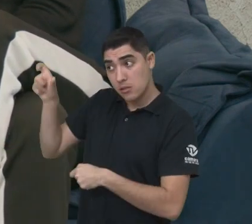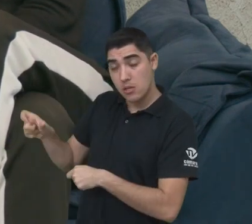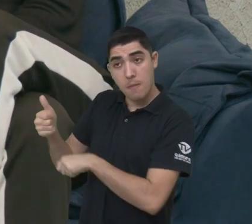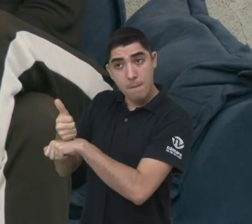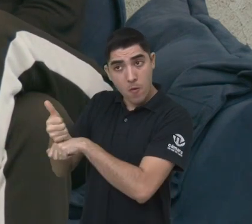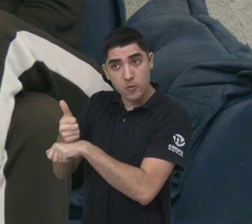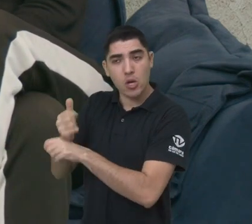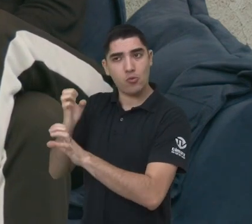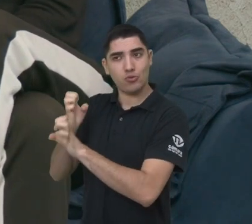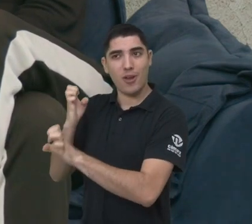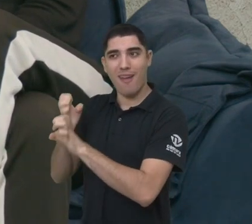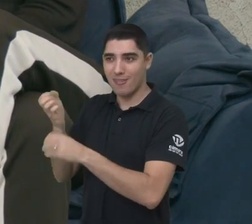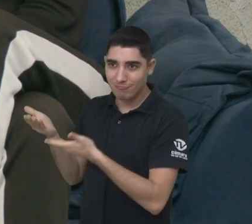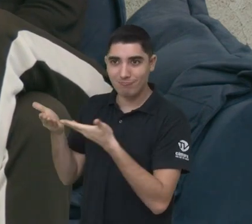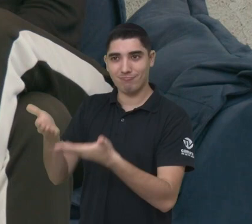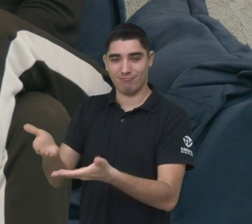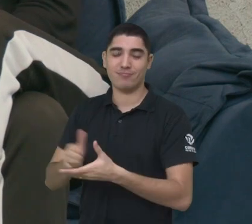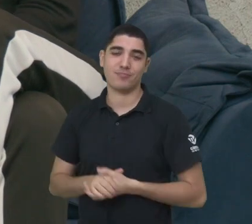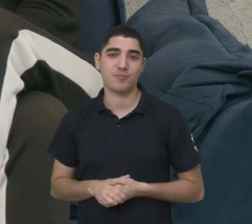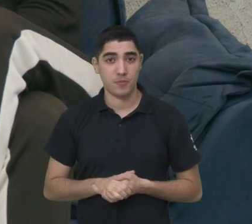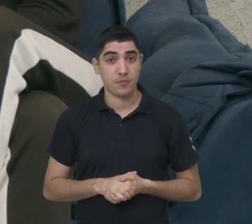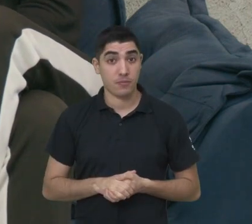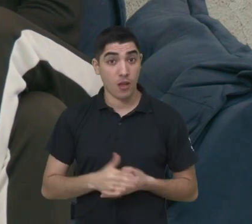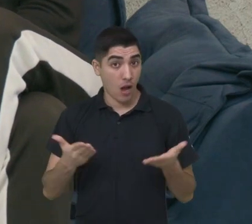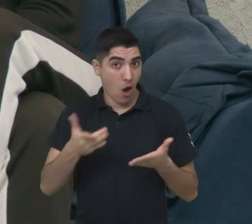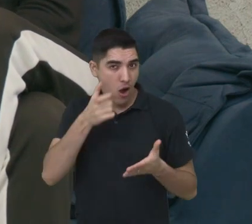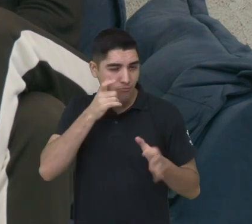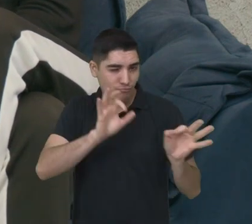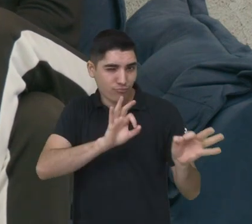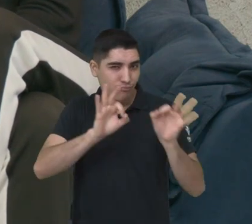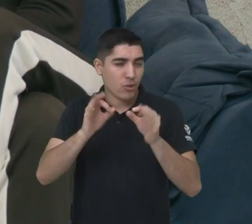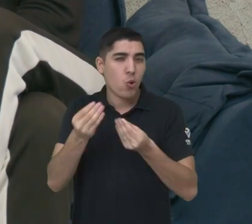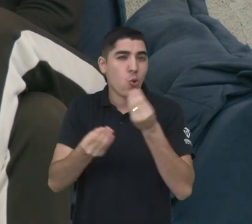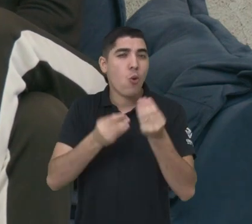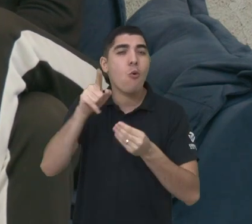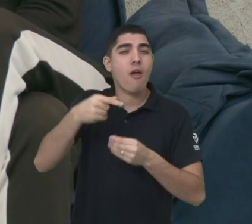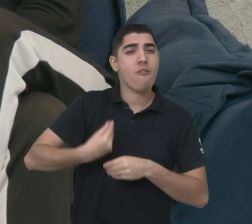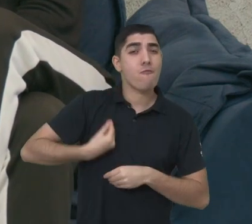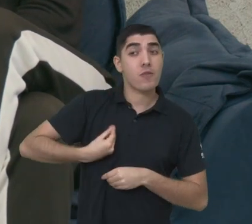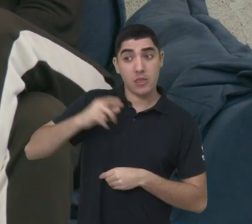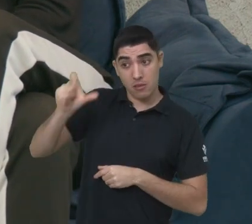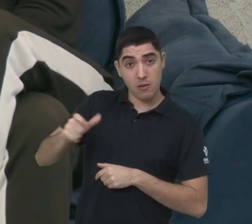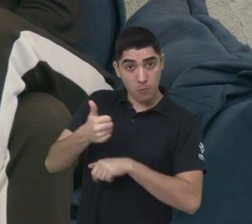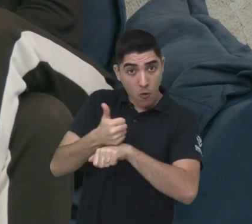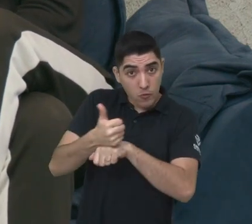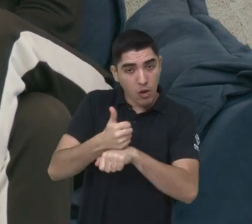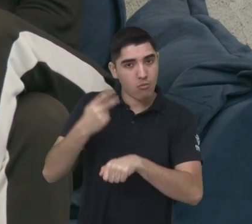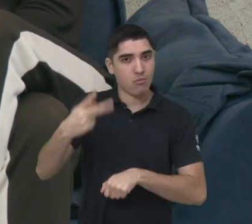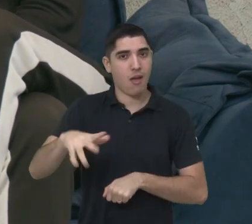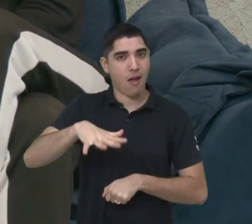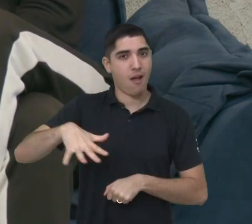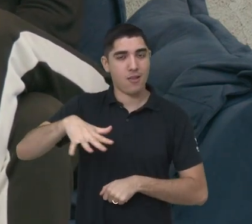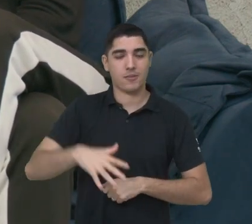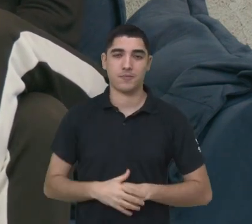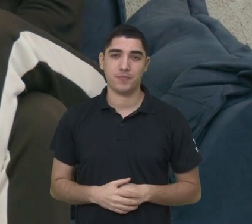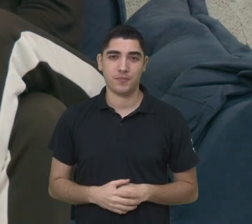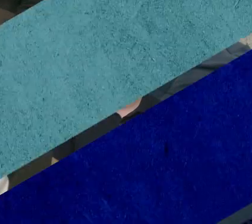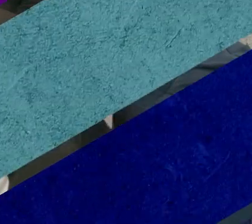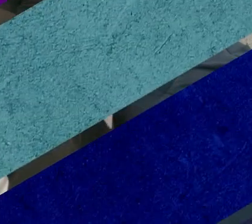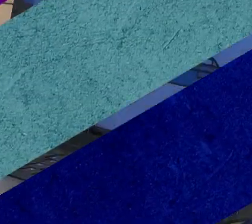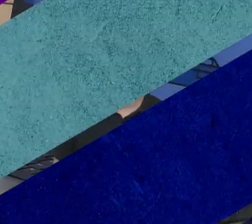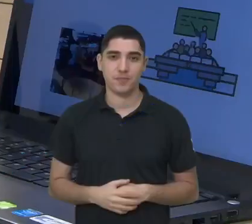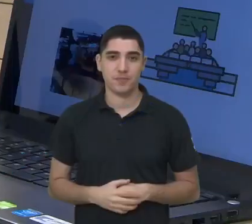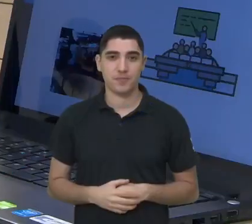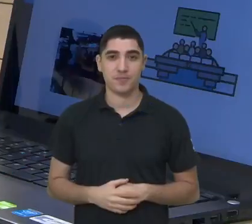deste profissional para otimizar os processos no trabalho. Então acompanha com a gente um pouco da rotina de quem escolheu a engenharia de